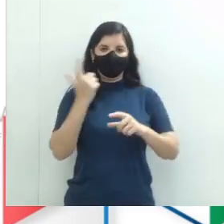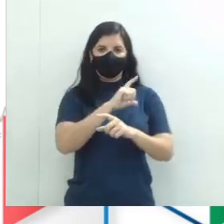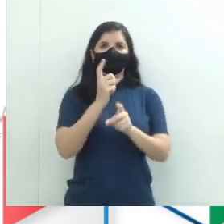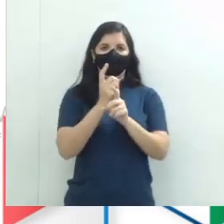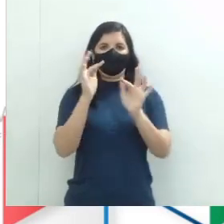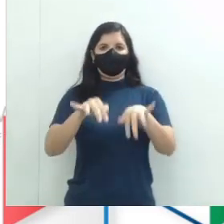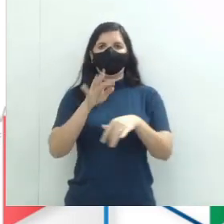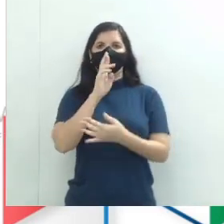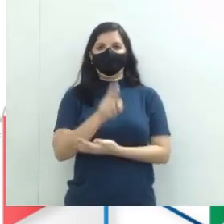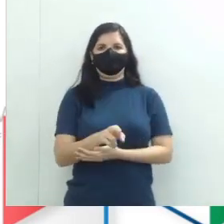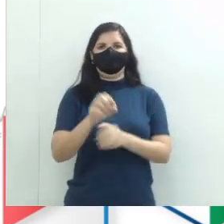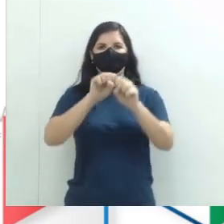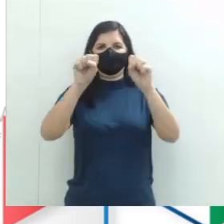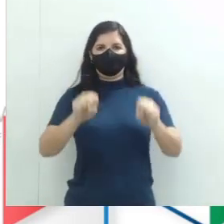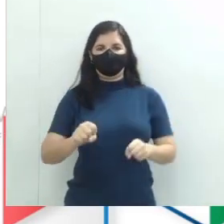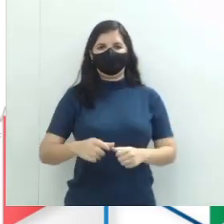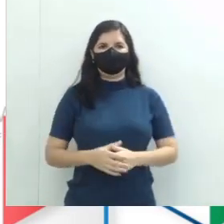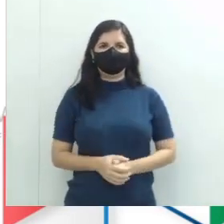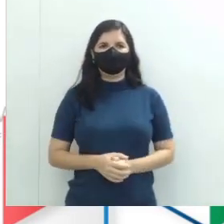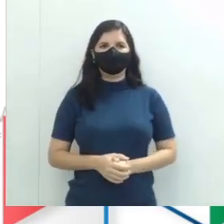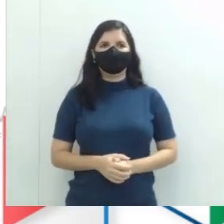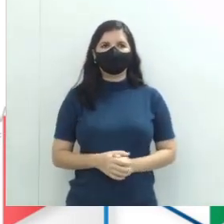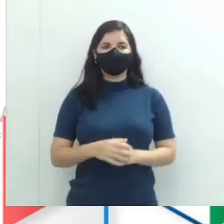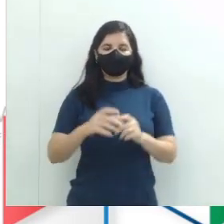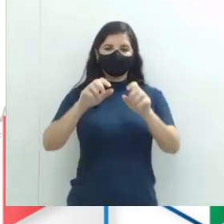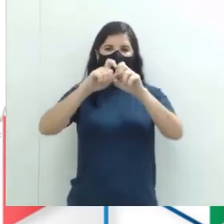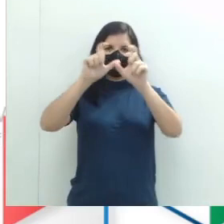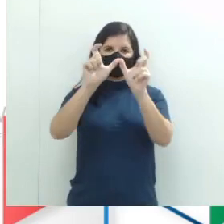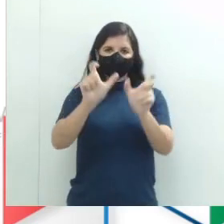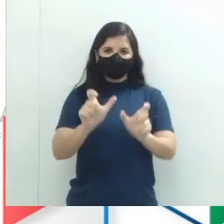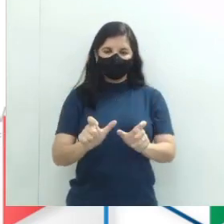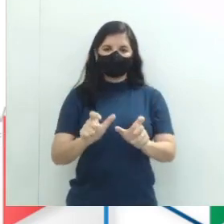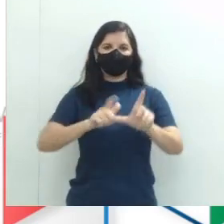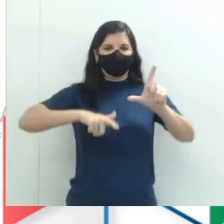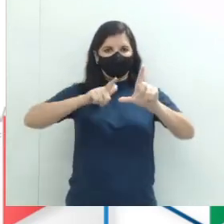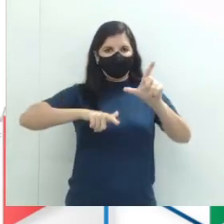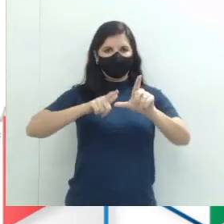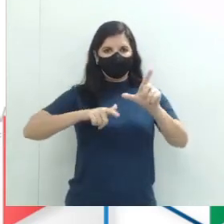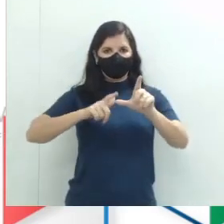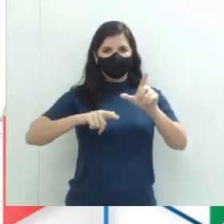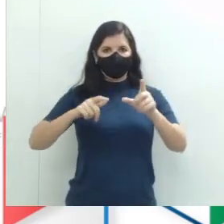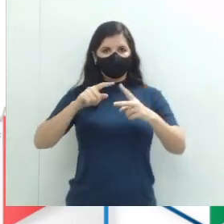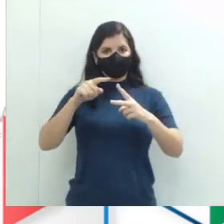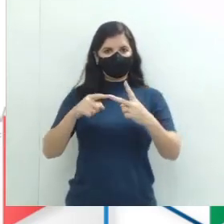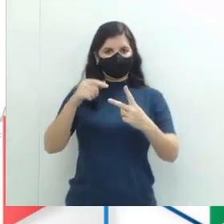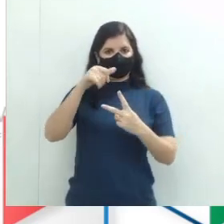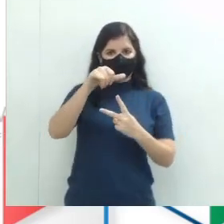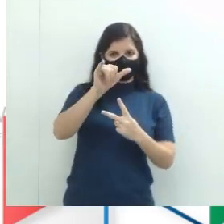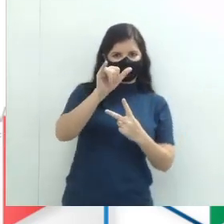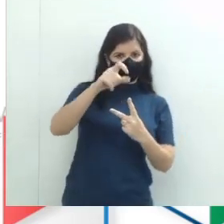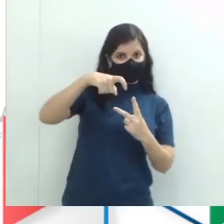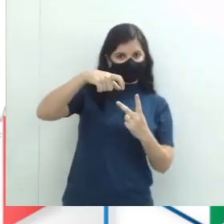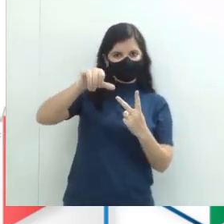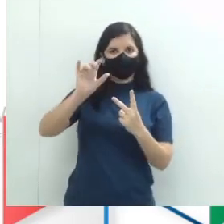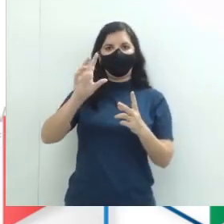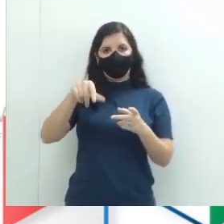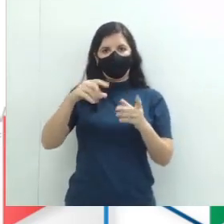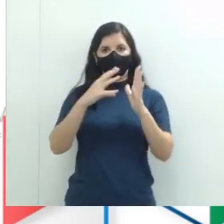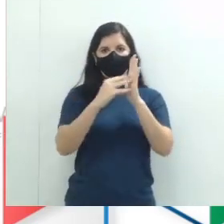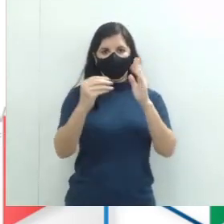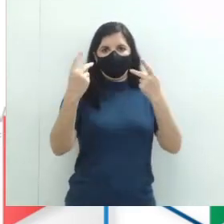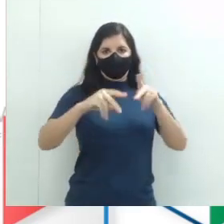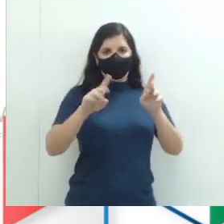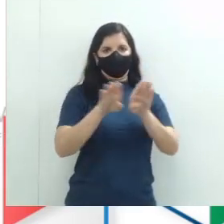solução final desse sistema, tá? Então, a expressão algébrica com duas incógnitas é esse formato. Preste